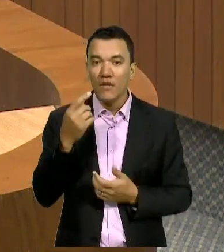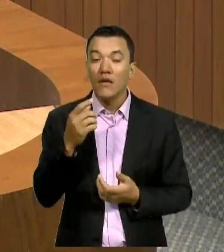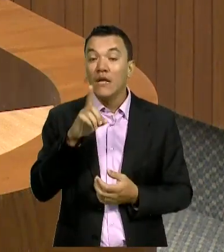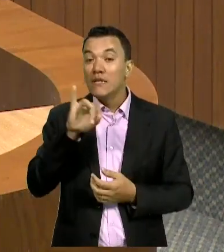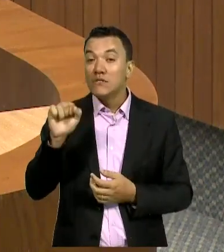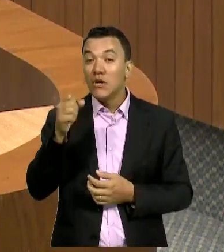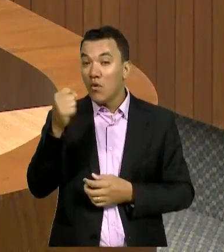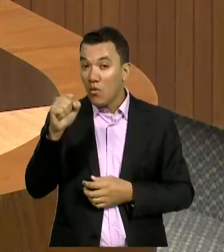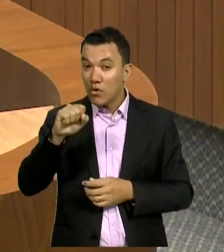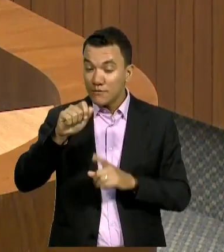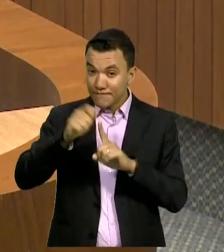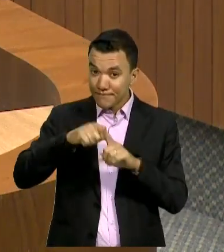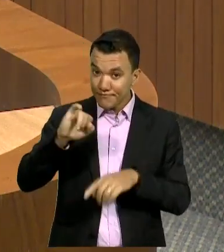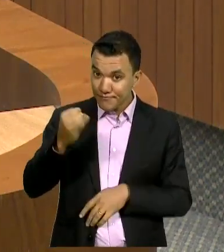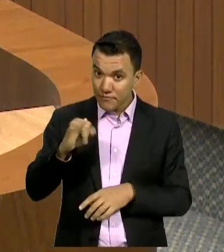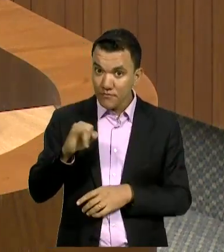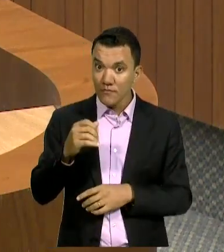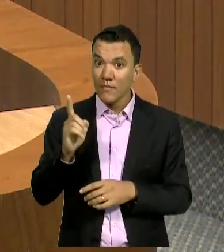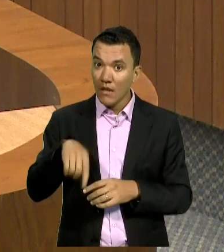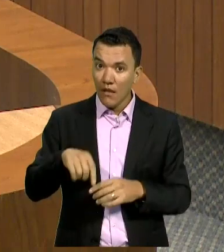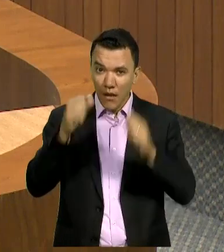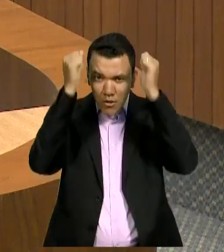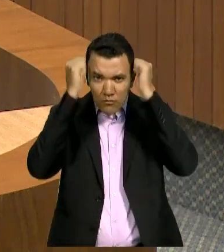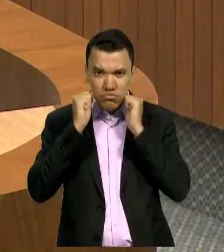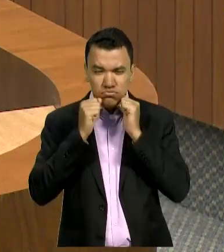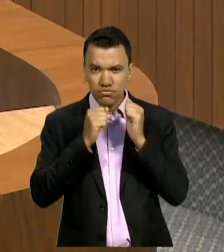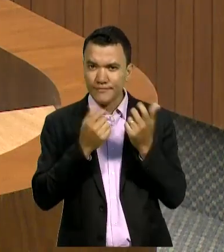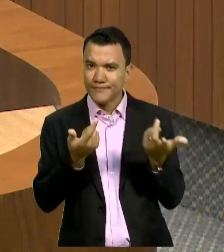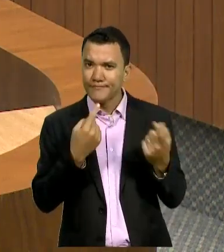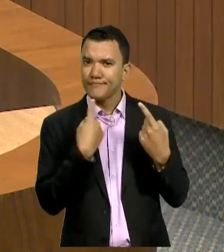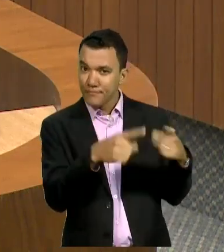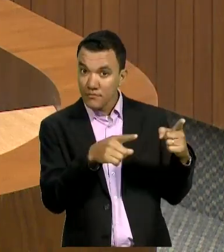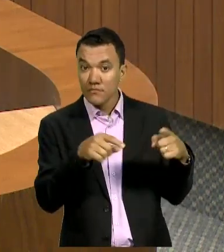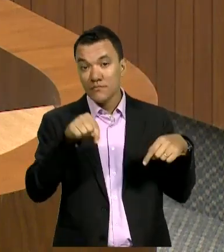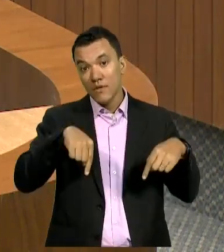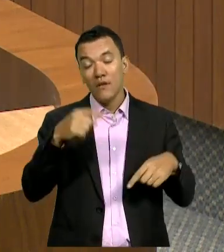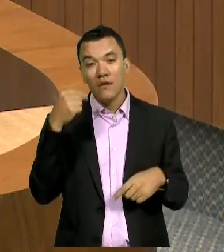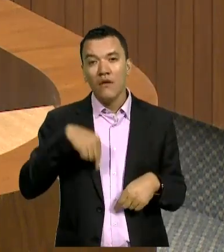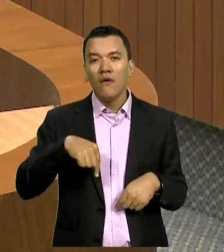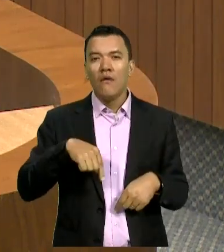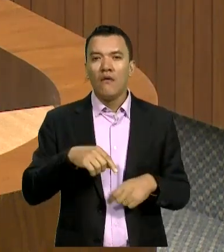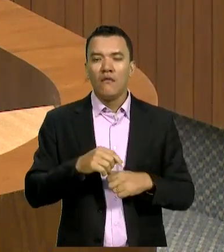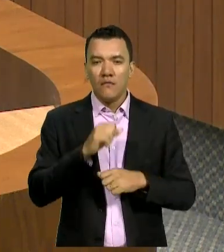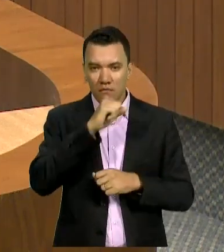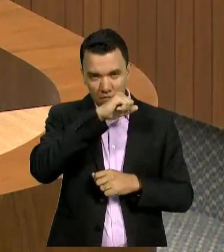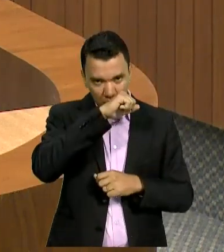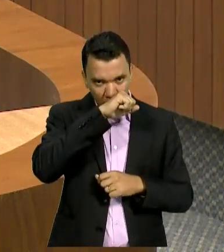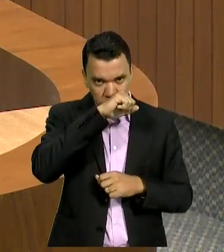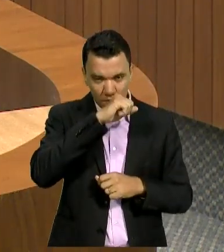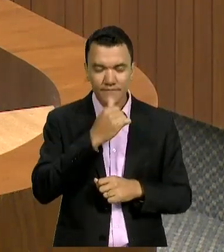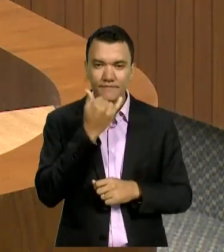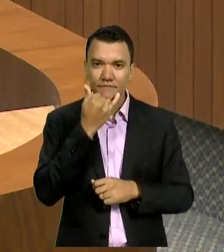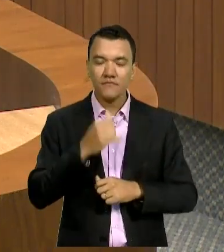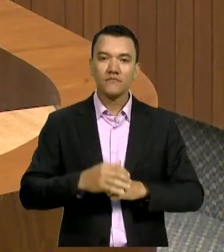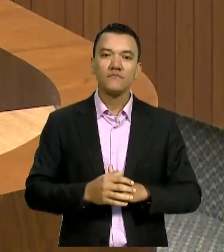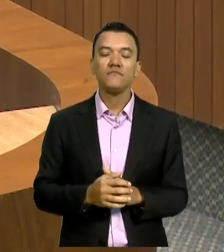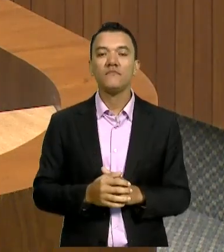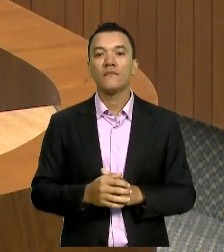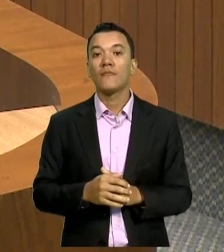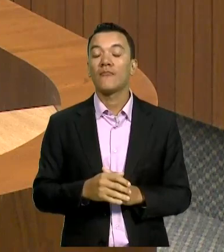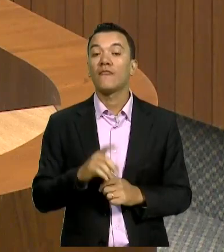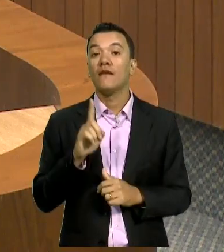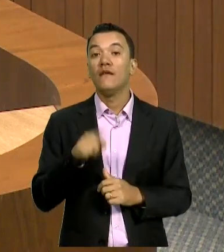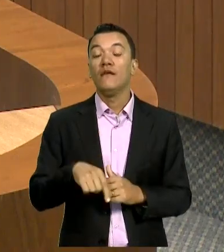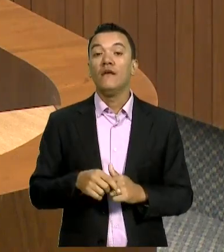eu não sei nem o que é o MST aqui, se fizer um paralelo. É o Hamas. Então, saíram